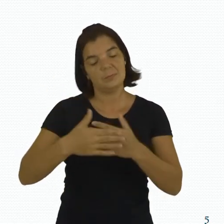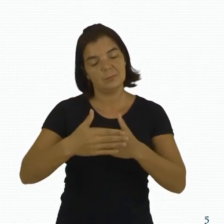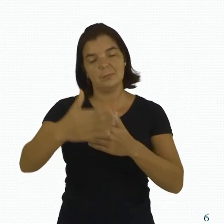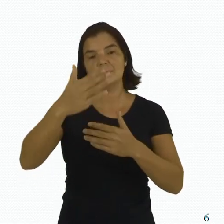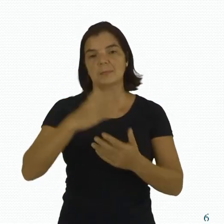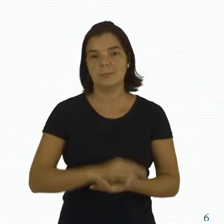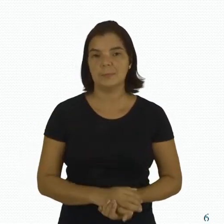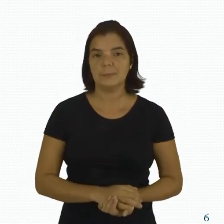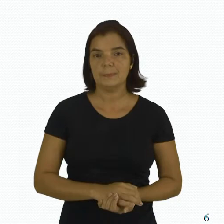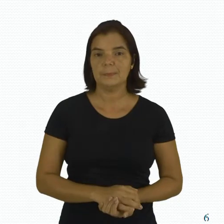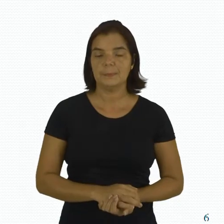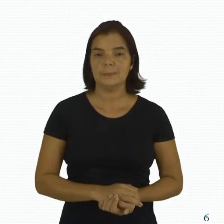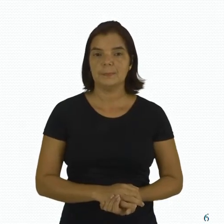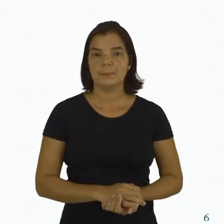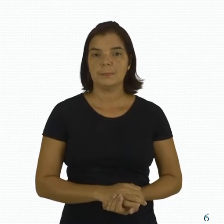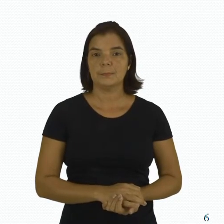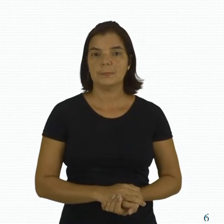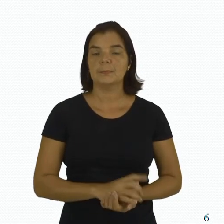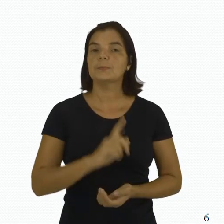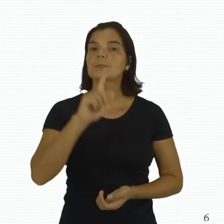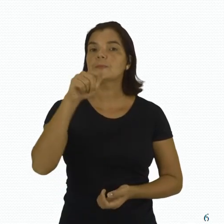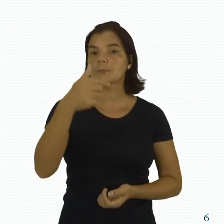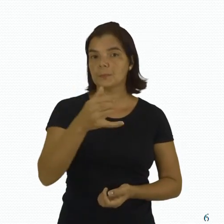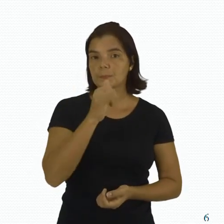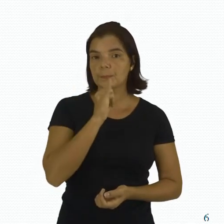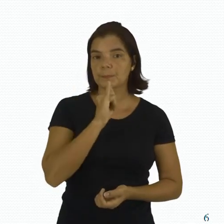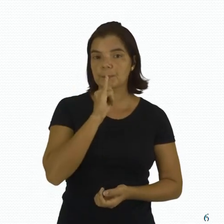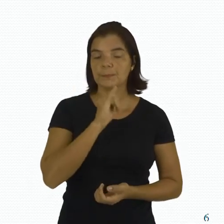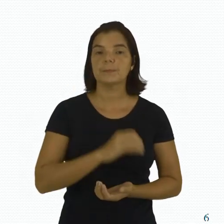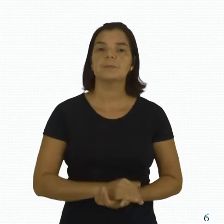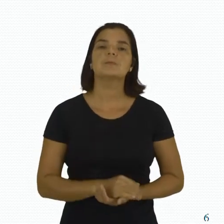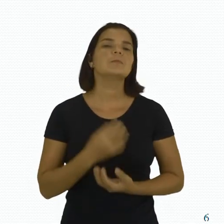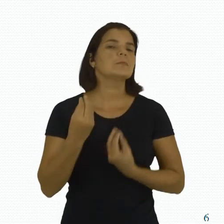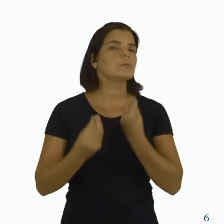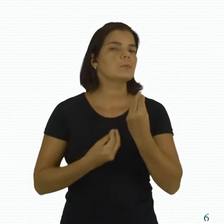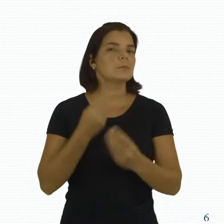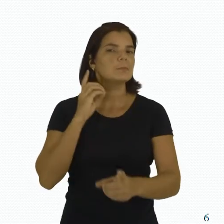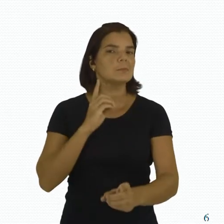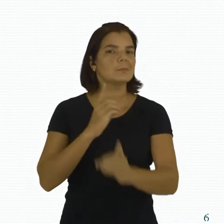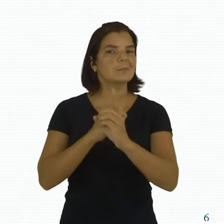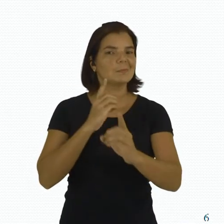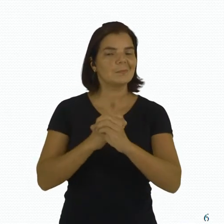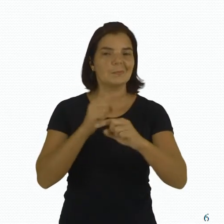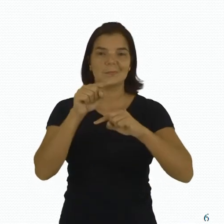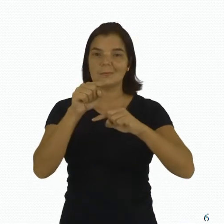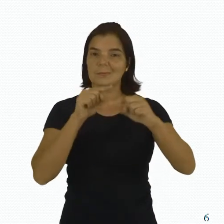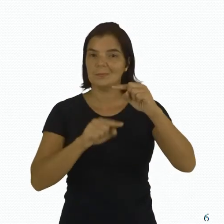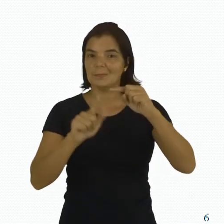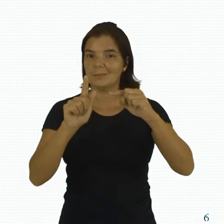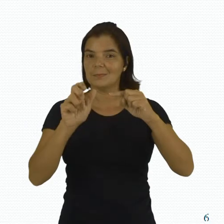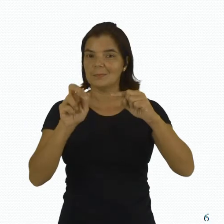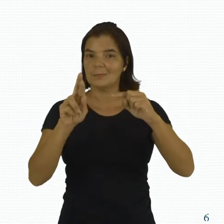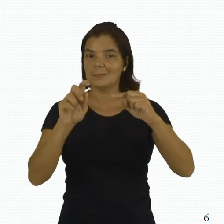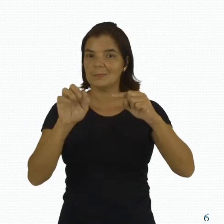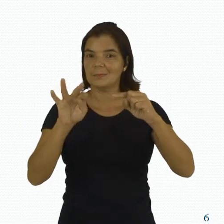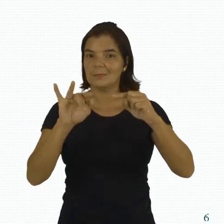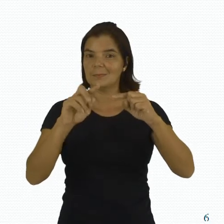por diante. Mais um exemplo aqui, ó. Como é que a gente iria encontrar a fração geratriz da dízima